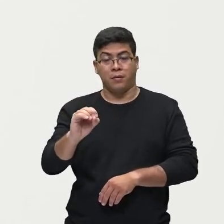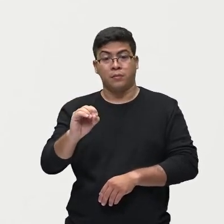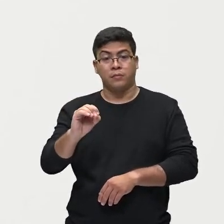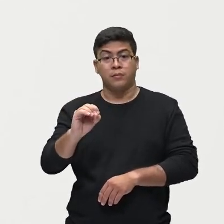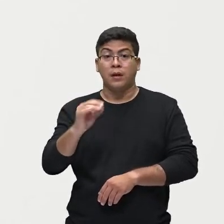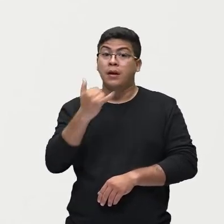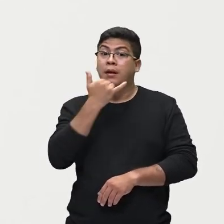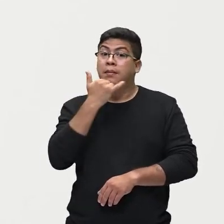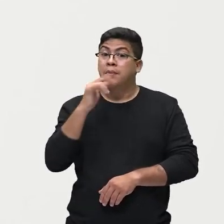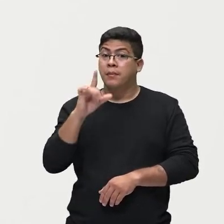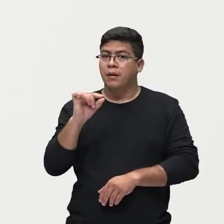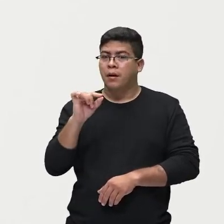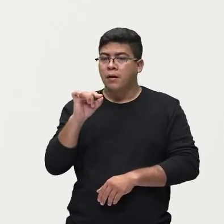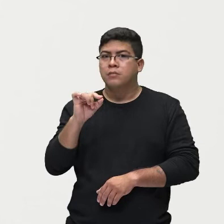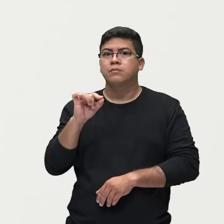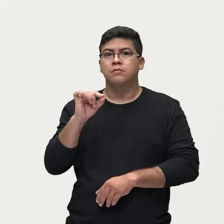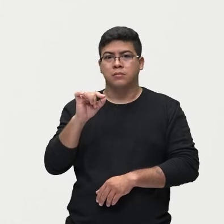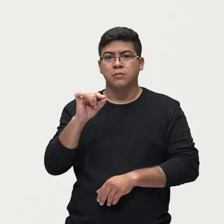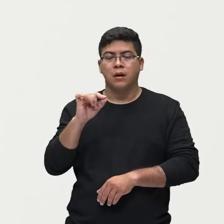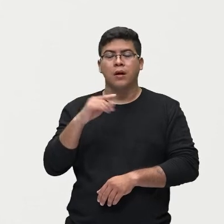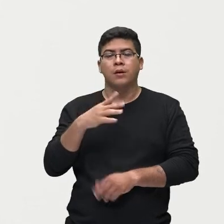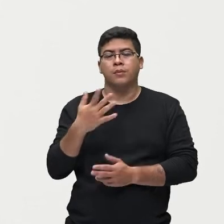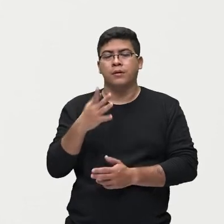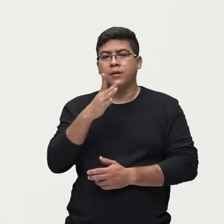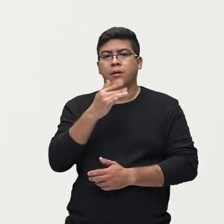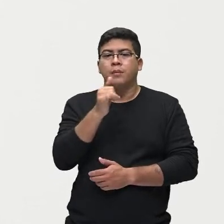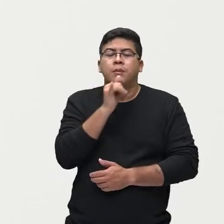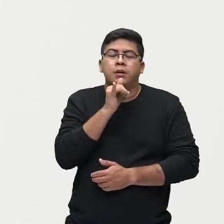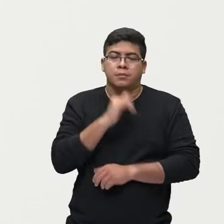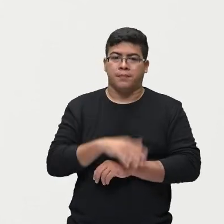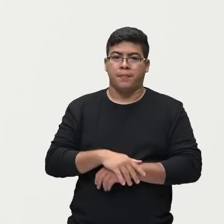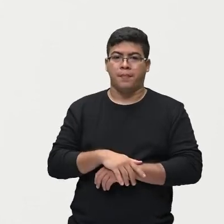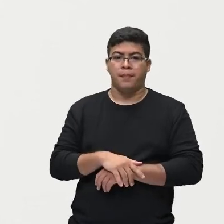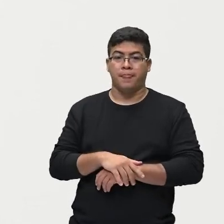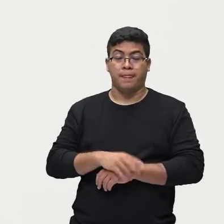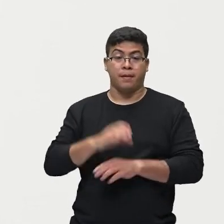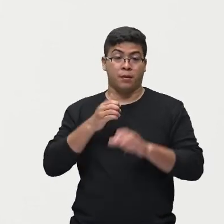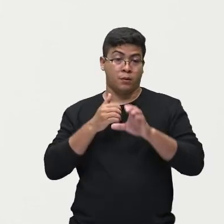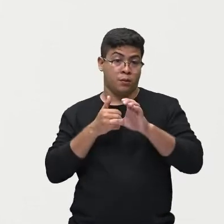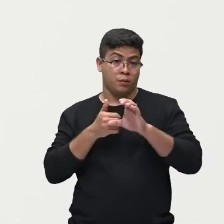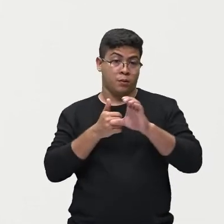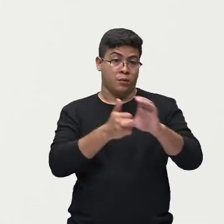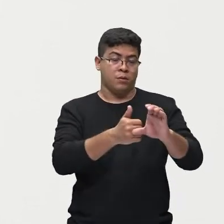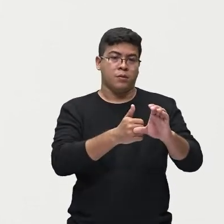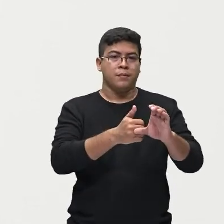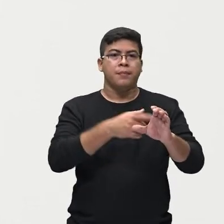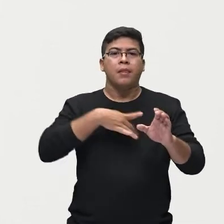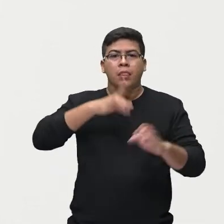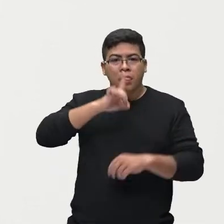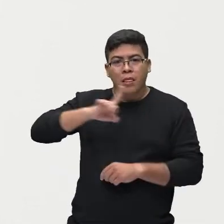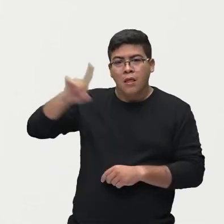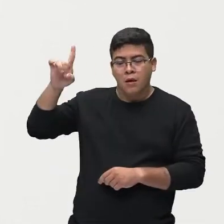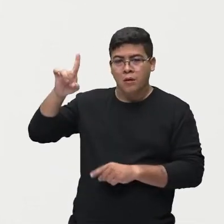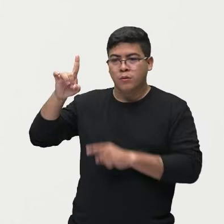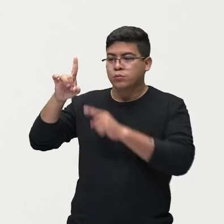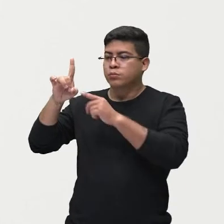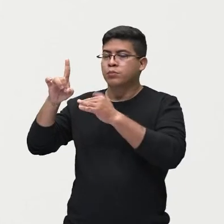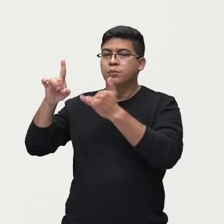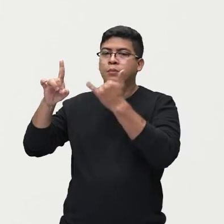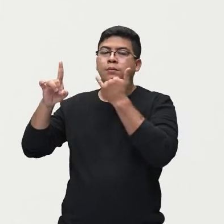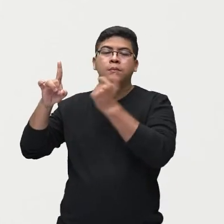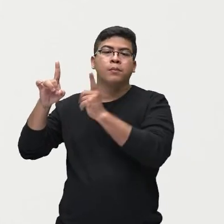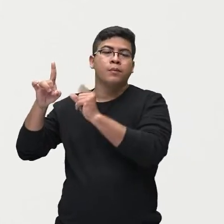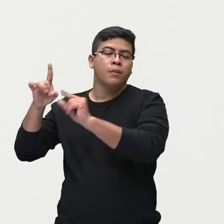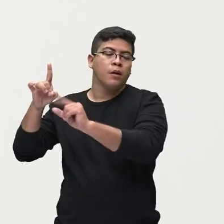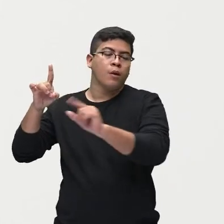ter perdoado nossos pecados, né? E aqui o cristianismo convida cada um de nós,